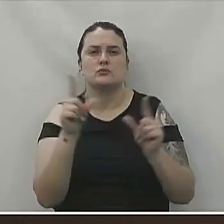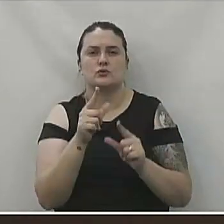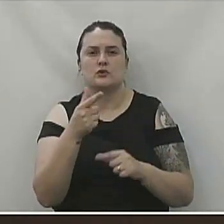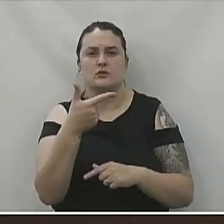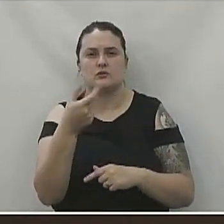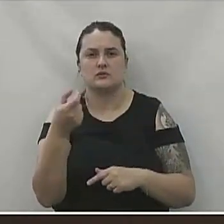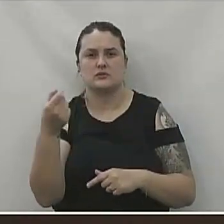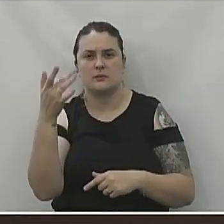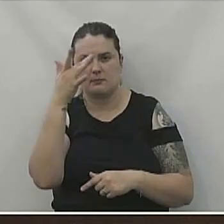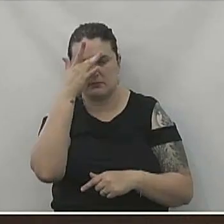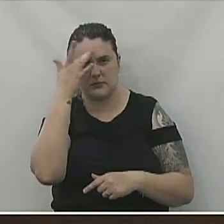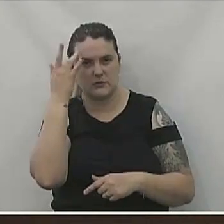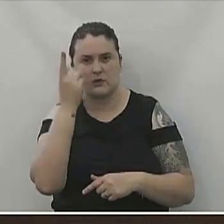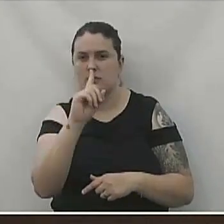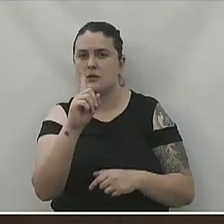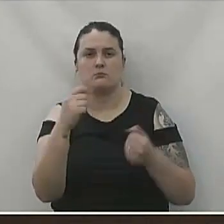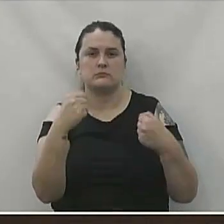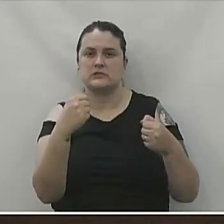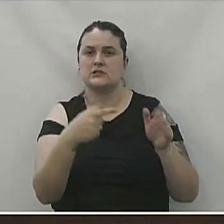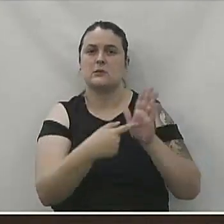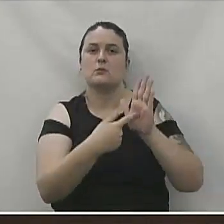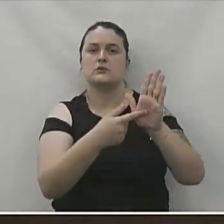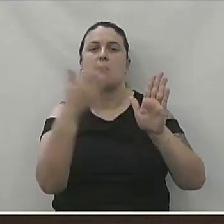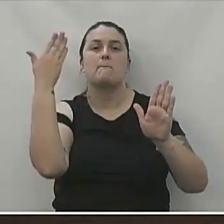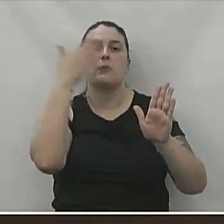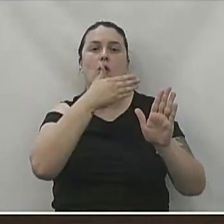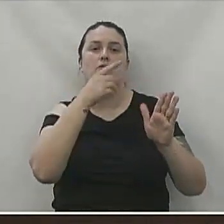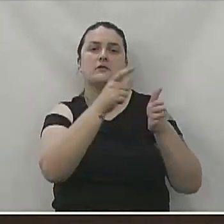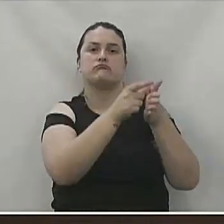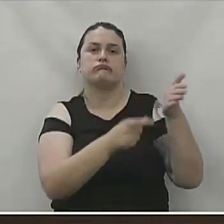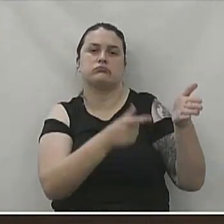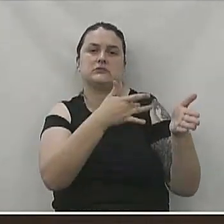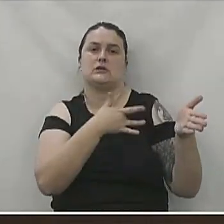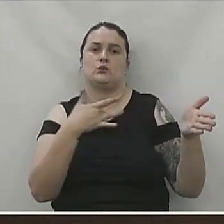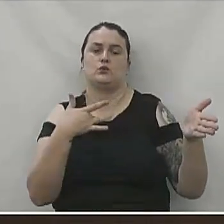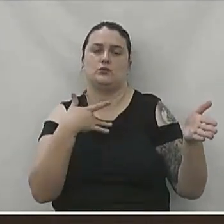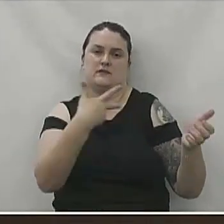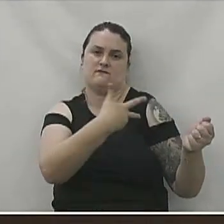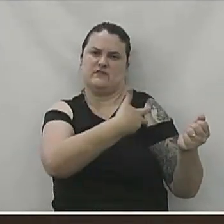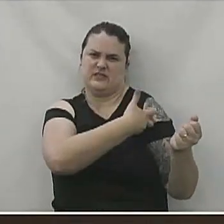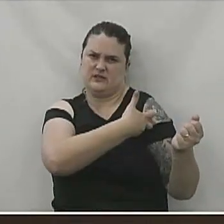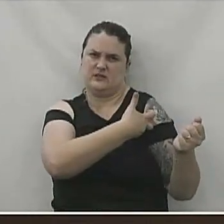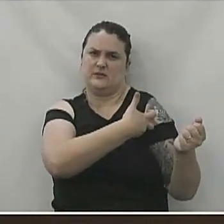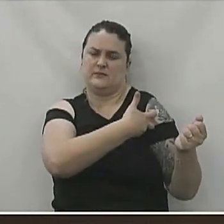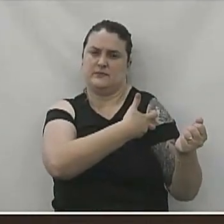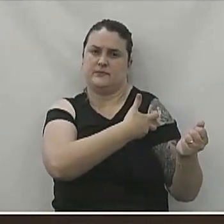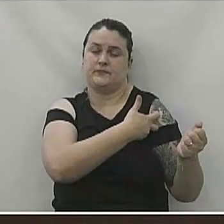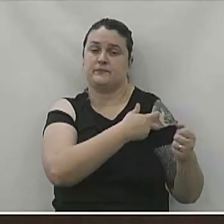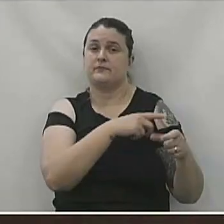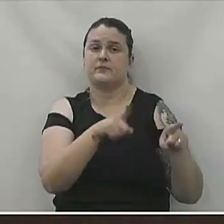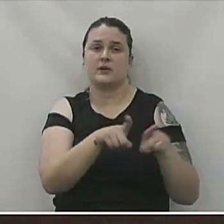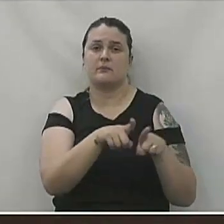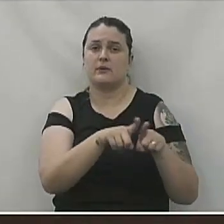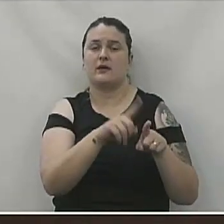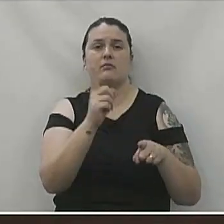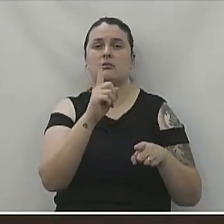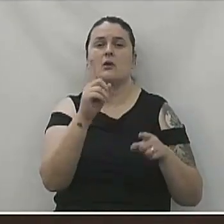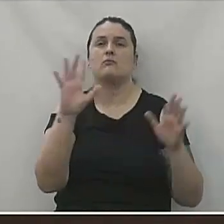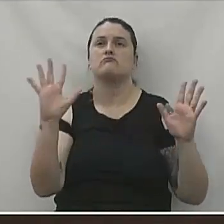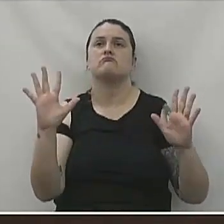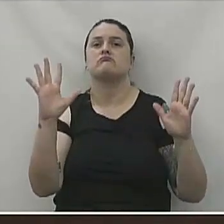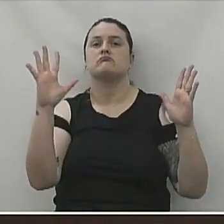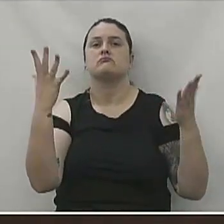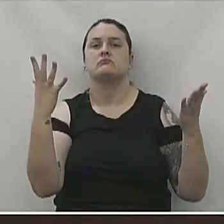200 pessoas não vão precisar estar cobrando aí você passaporte e também não e